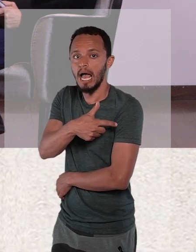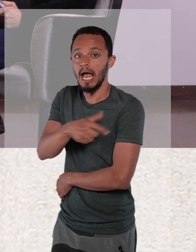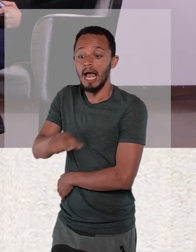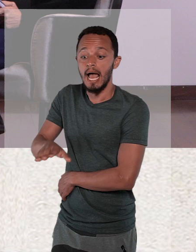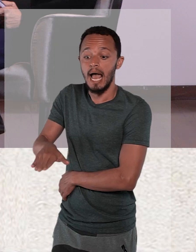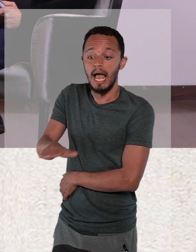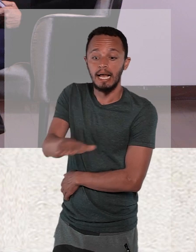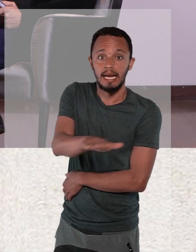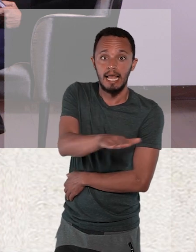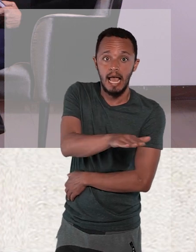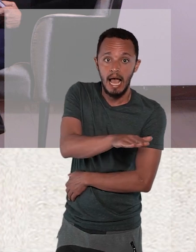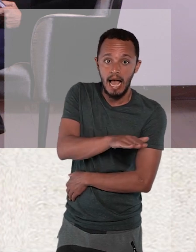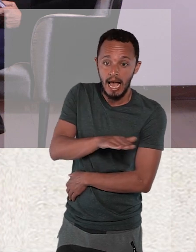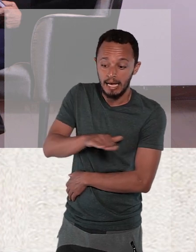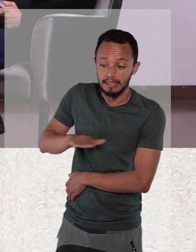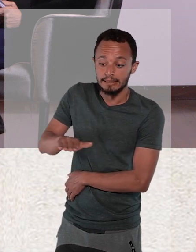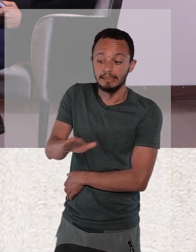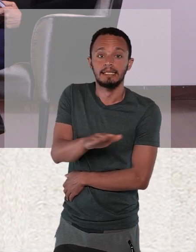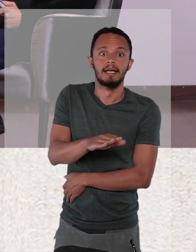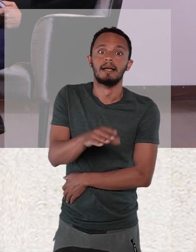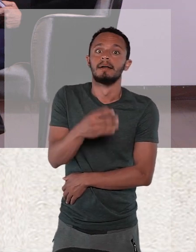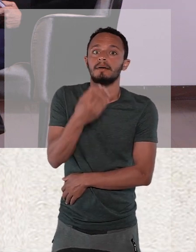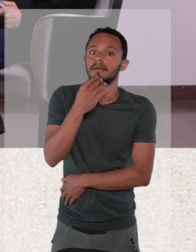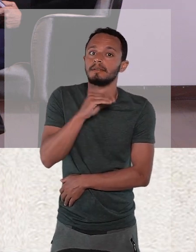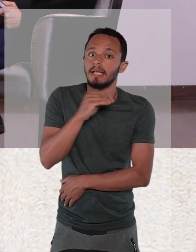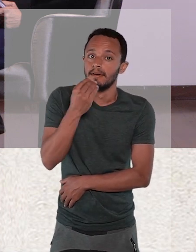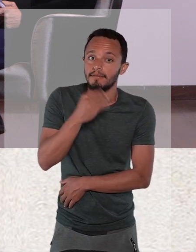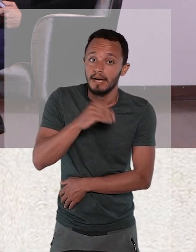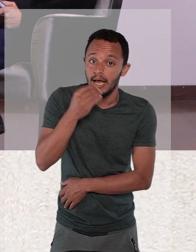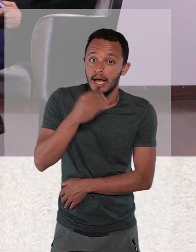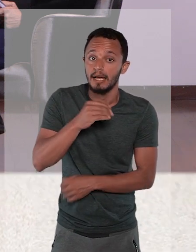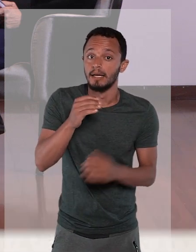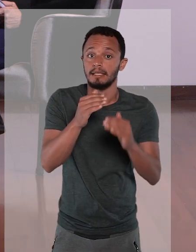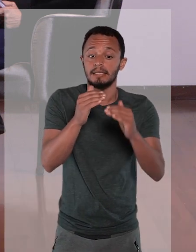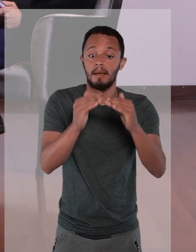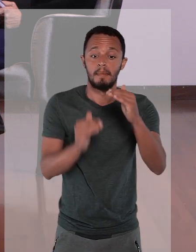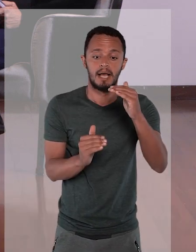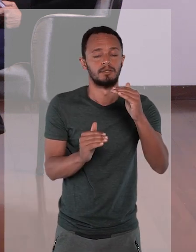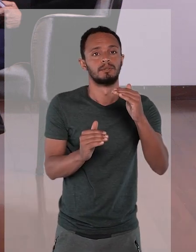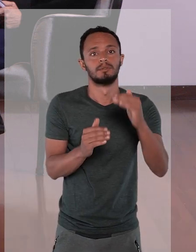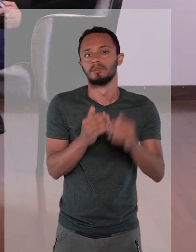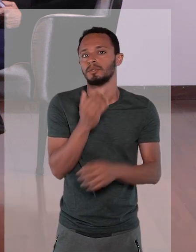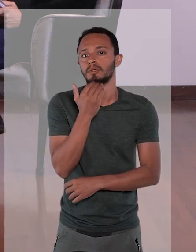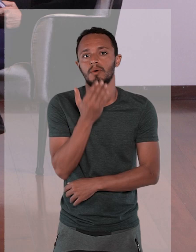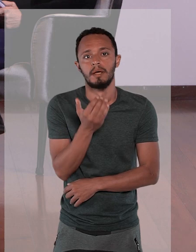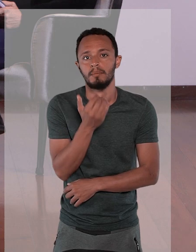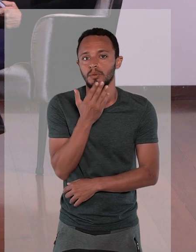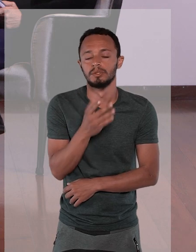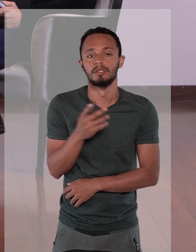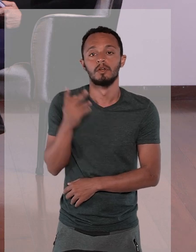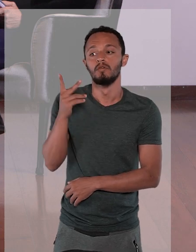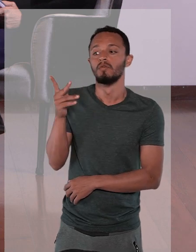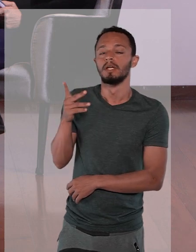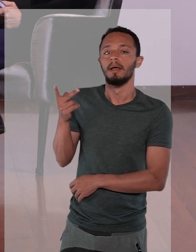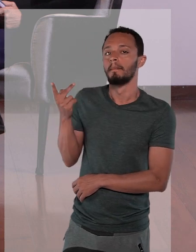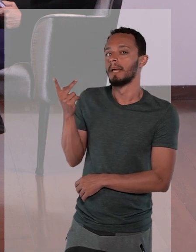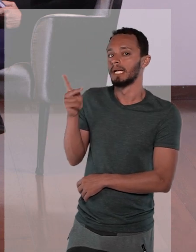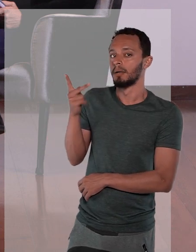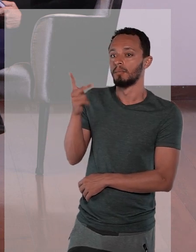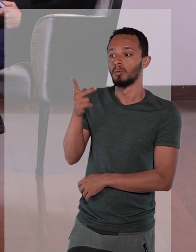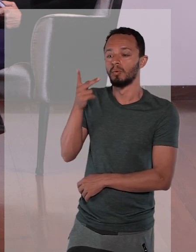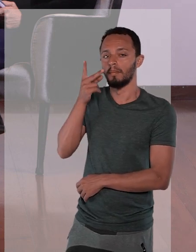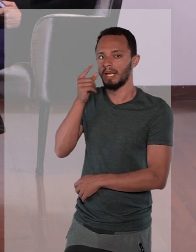gente, não é possível estar tão aquém do desejável. Não é possível. Eu fui a Pernambuco há 2